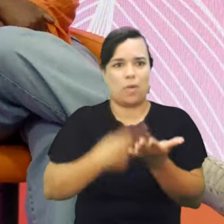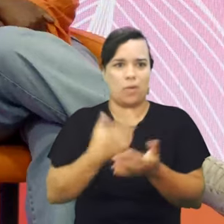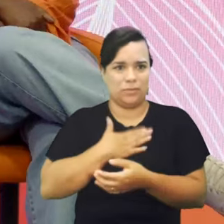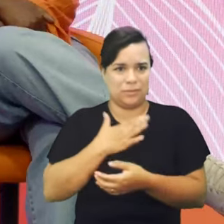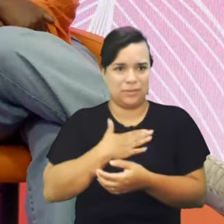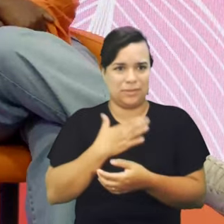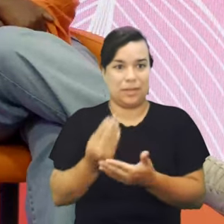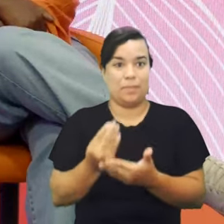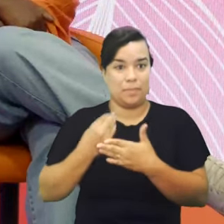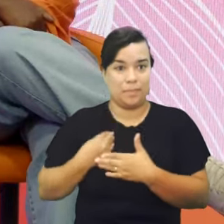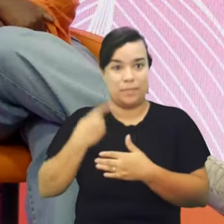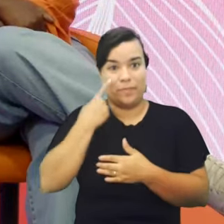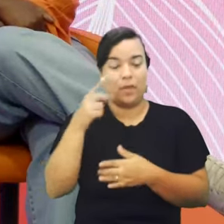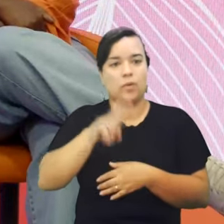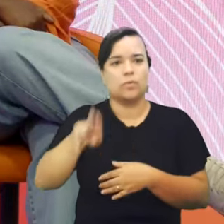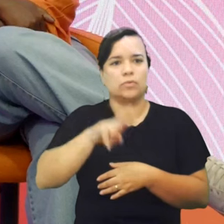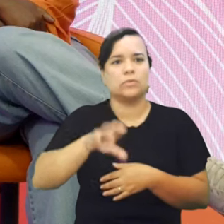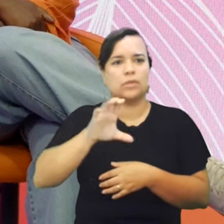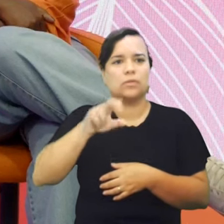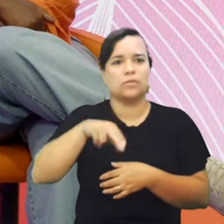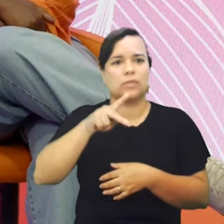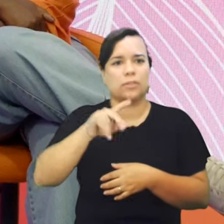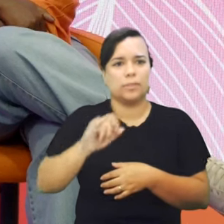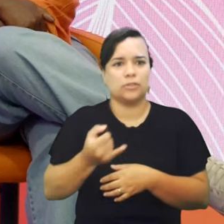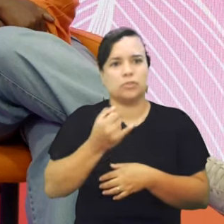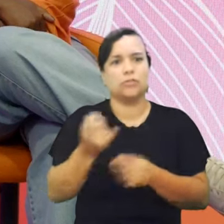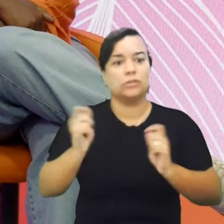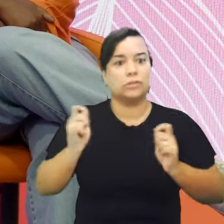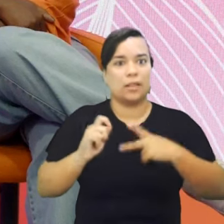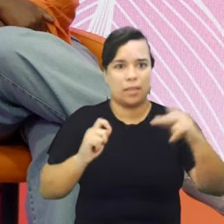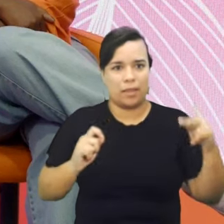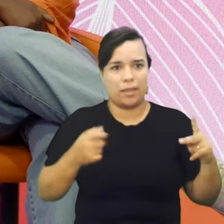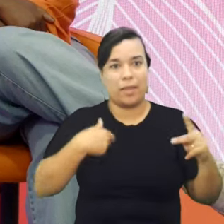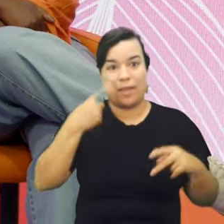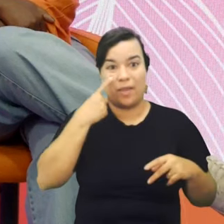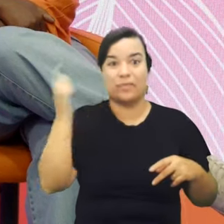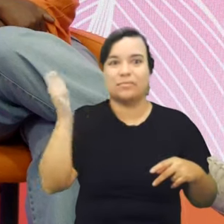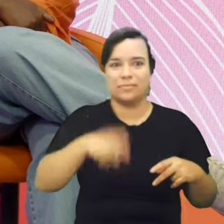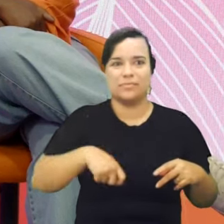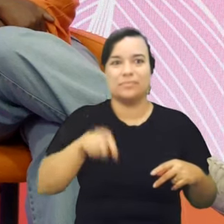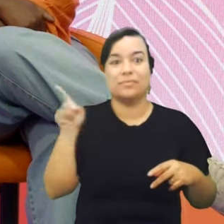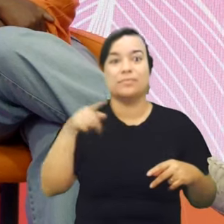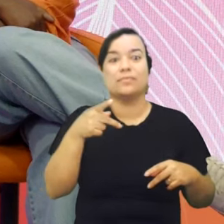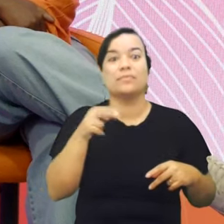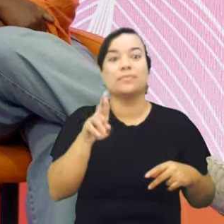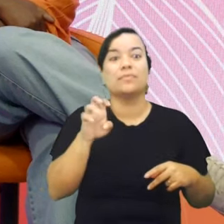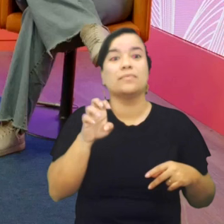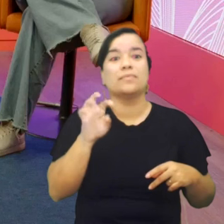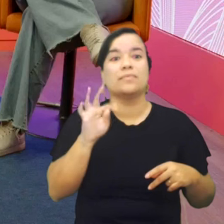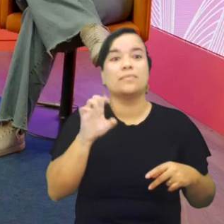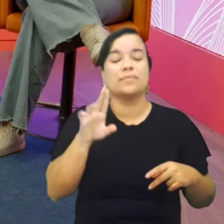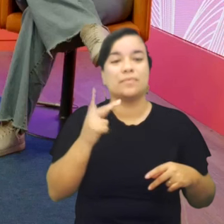o negócio ali usando um CNPJ que já era delas. Quando eu vi que o negócio dava certo, foi no Empretec. Não, você eu vim...